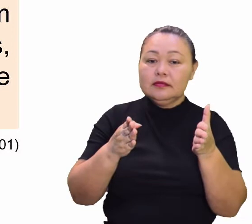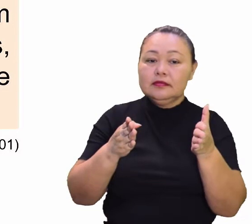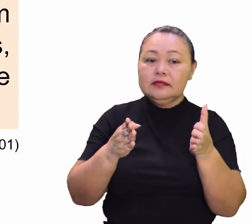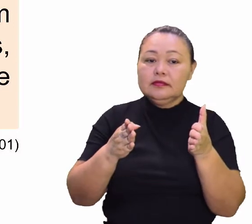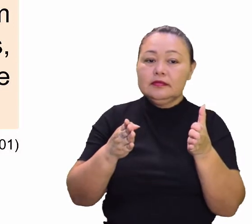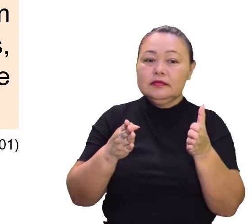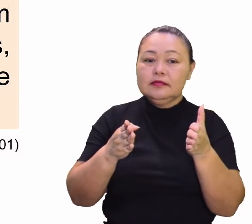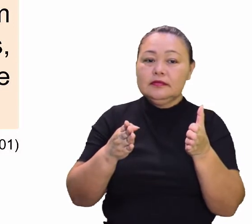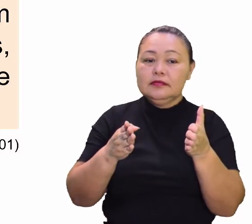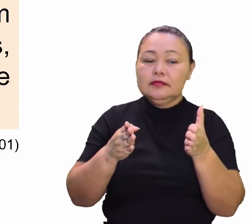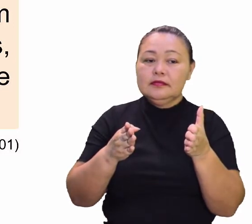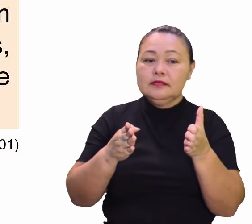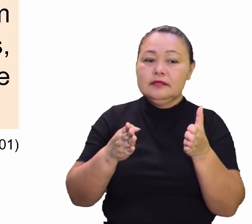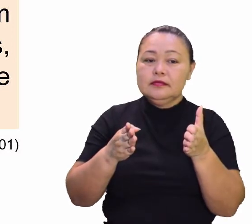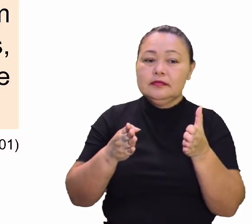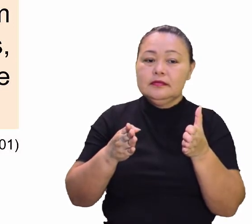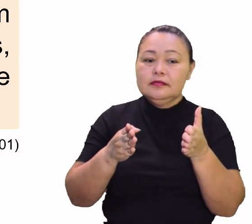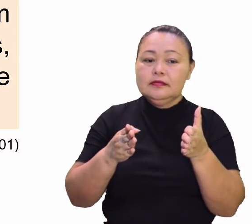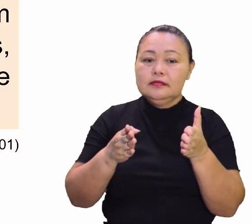ó.